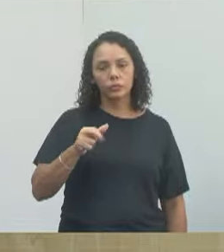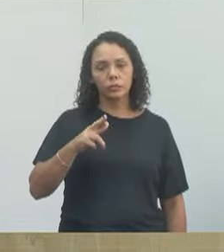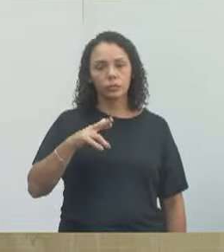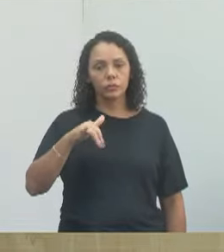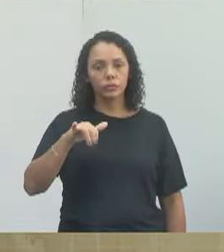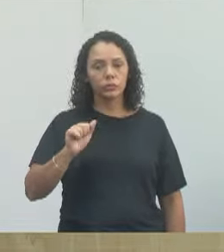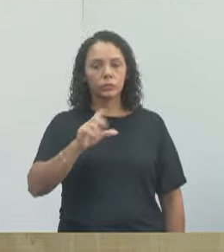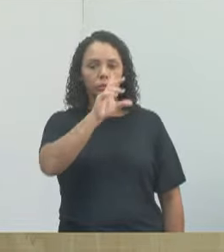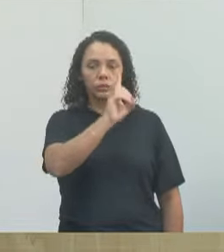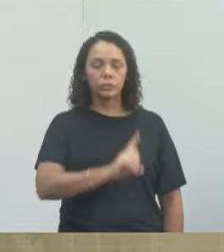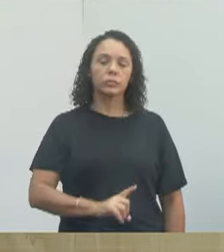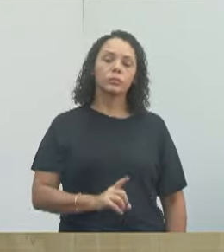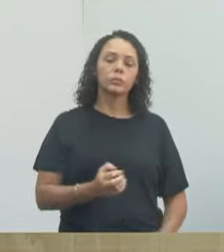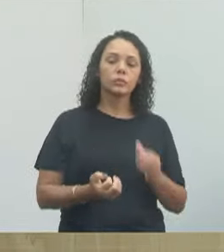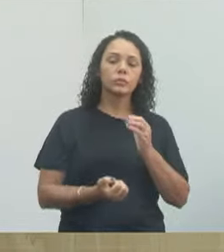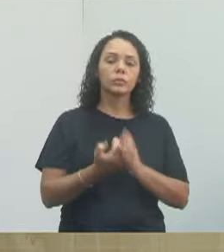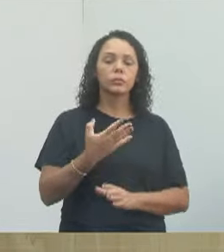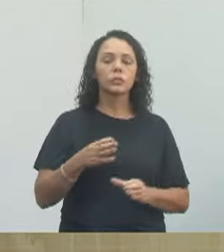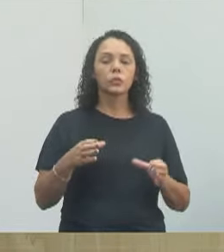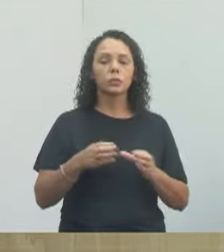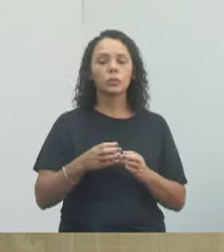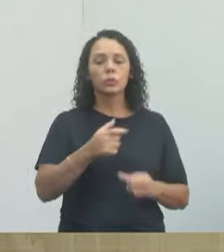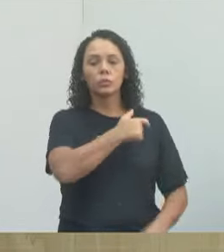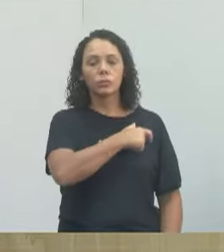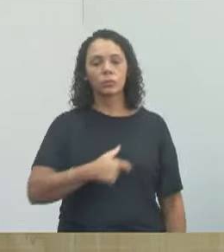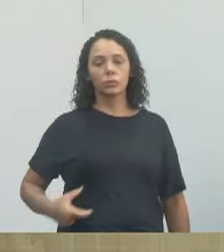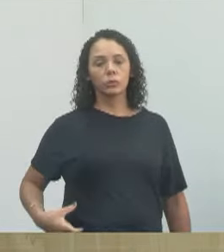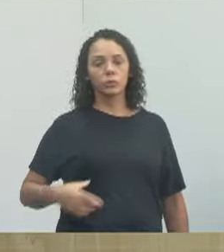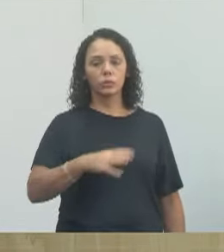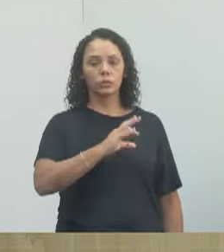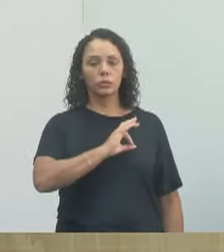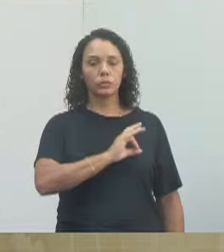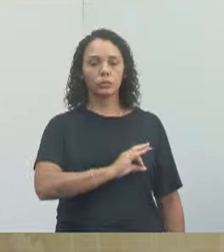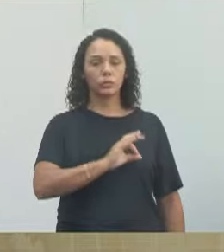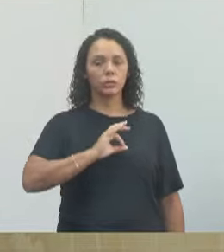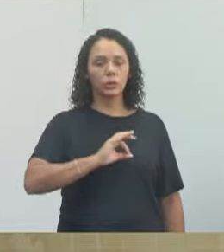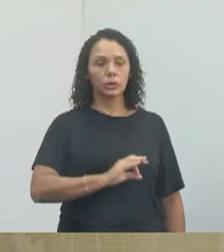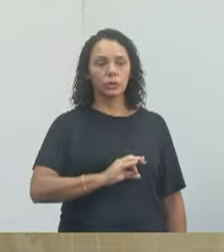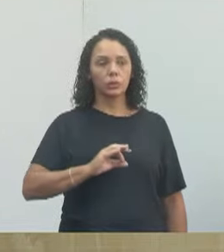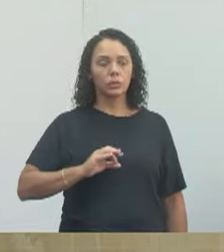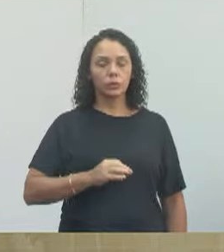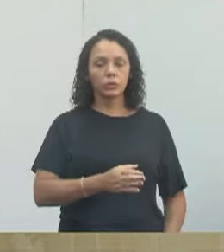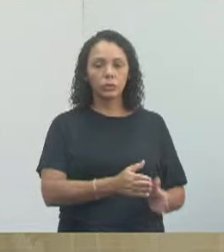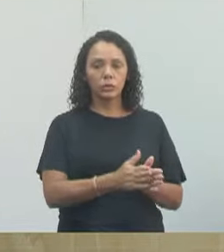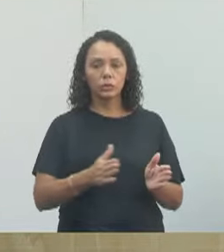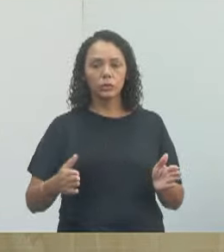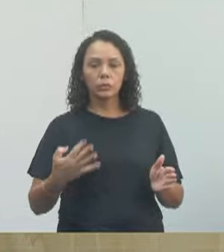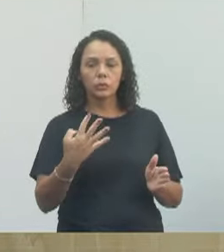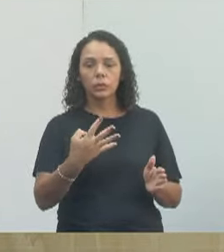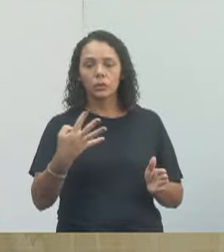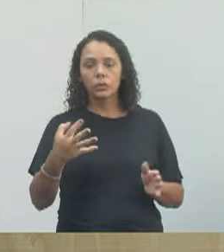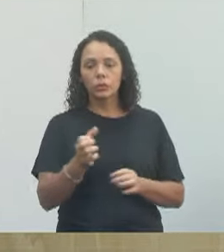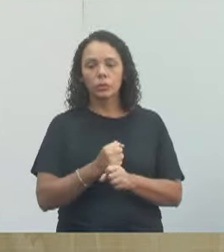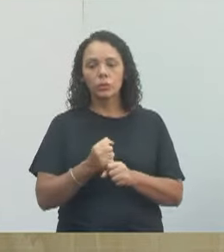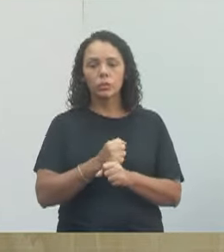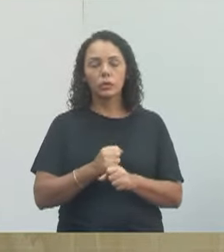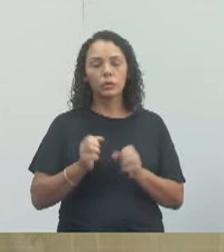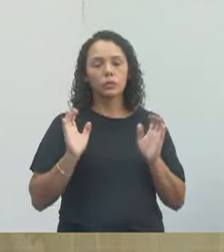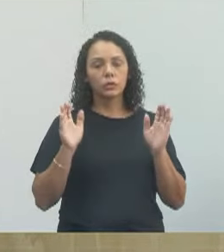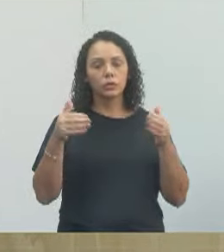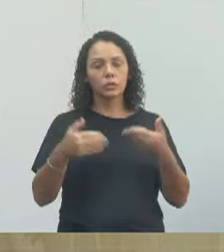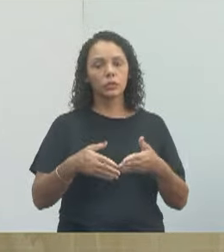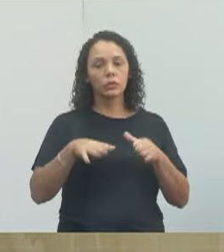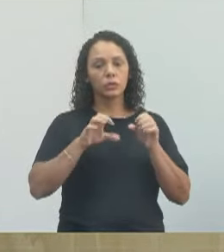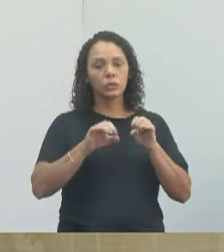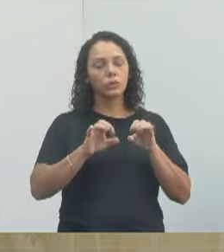diretora fundadora do Clube de Desbravadores luzeiros do Vale que ao longo dos 44 anos tem se dedicado à educação dos jovens